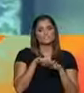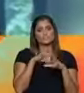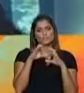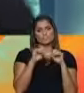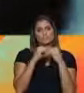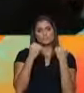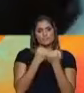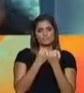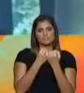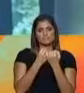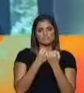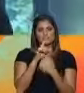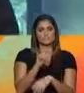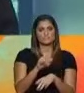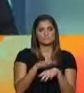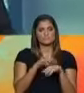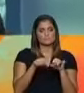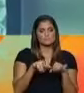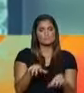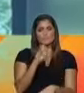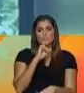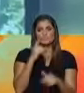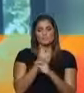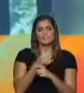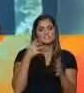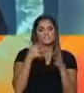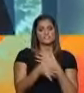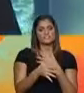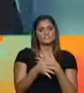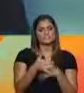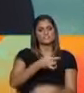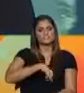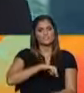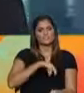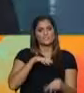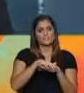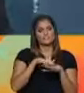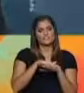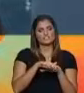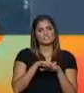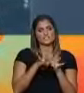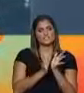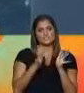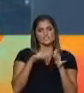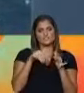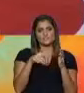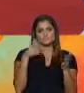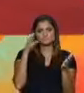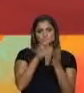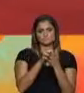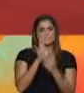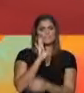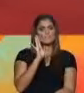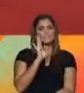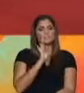social, dada a pandemia, que podem comprar através das nossas redes online, que vamos publicar muito, muito,